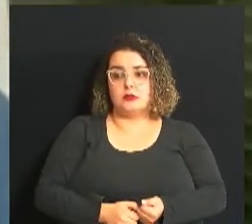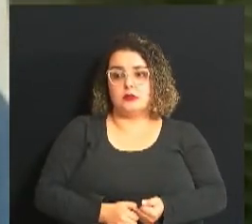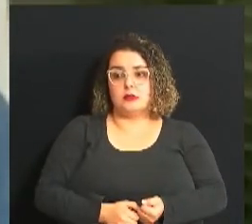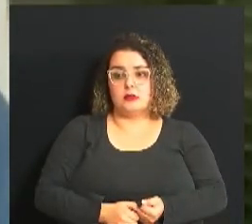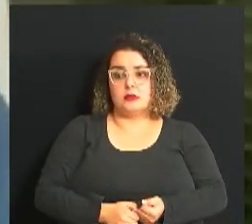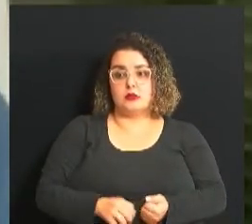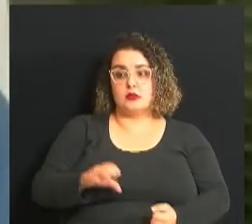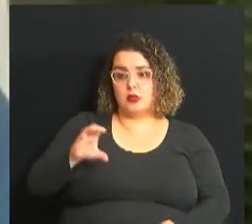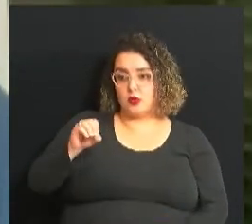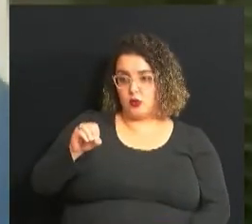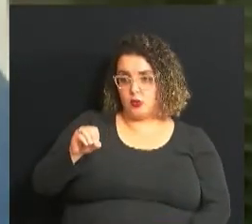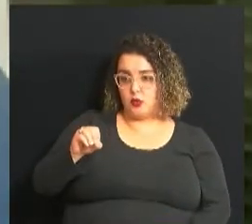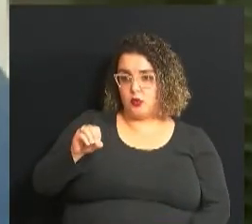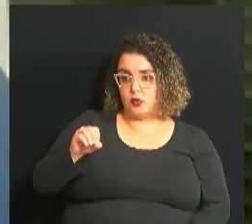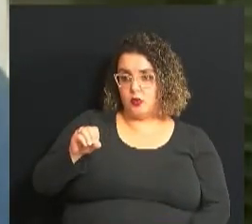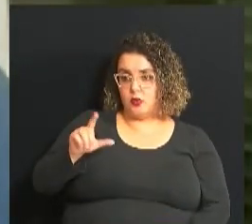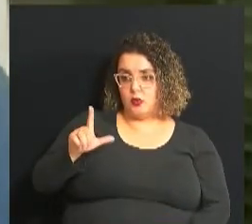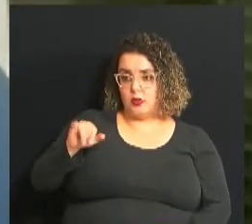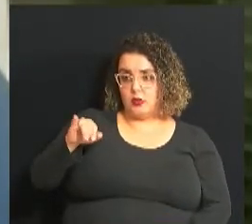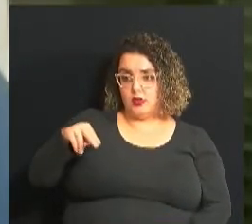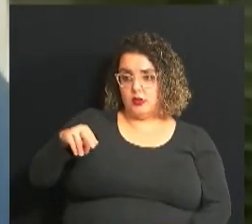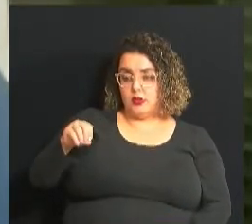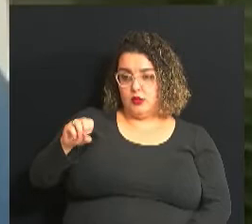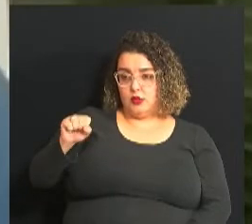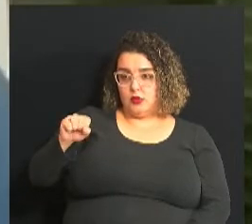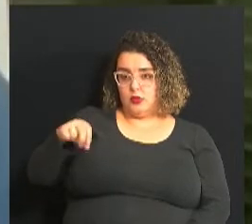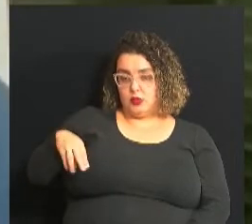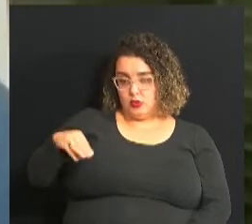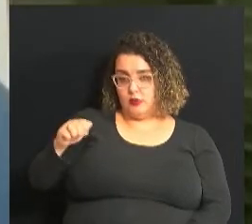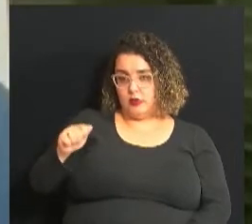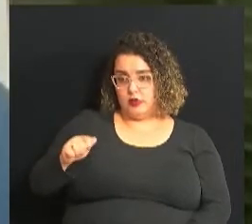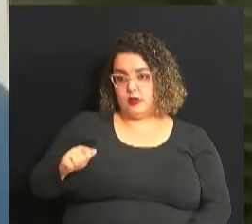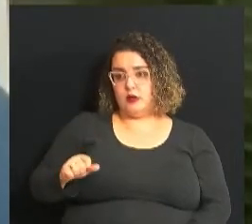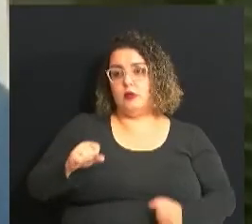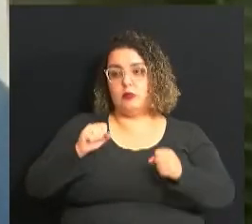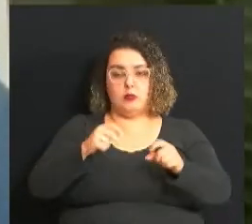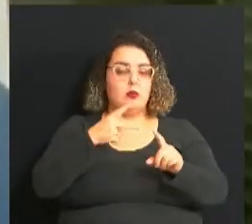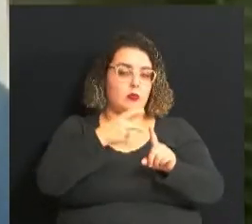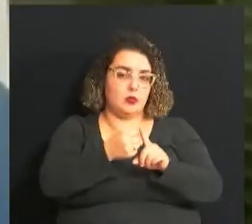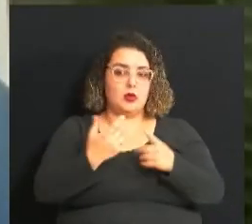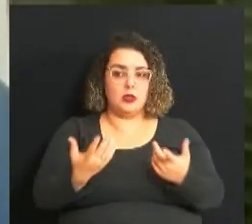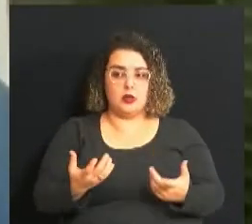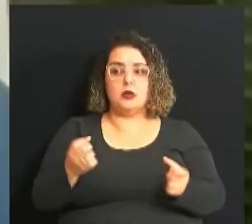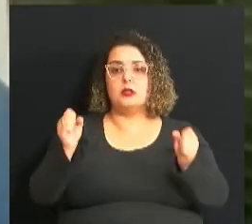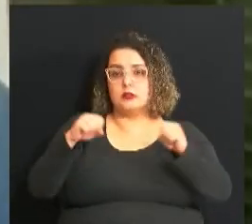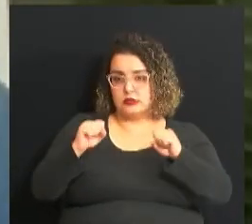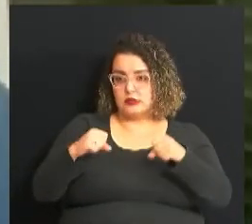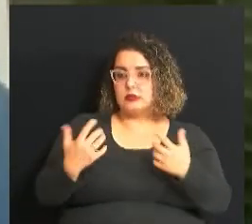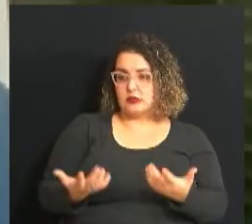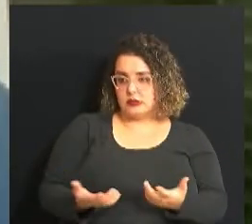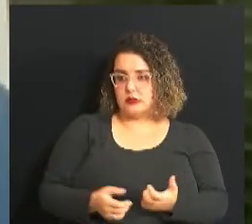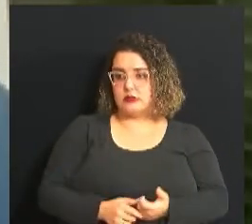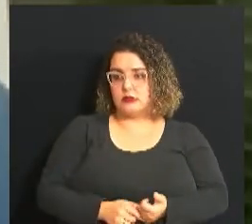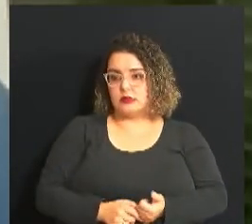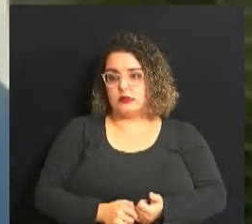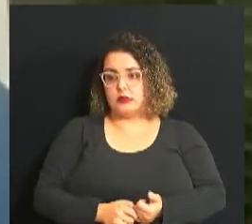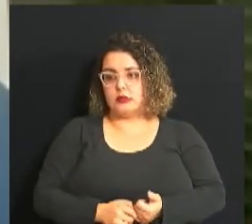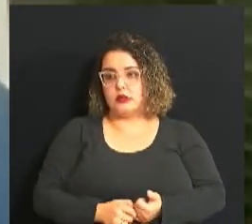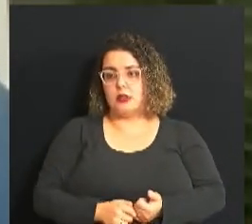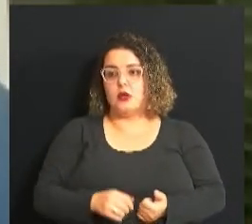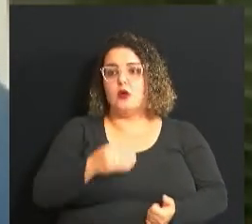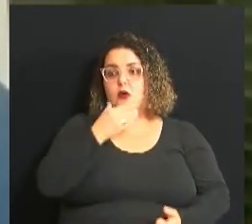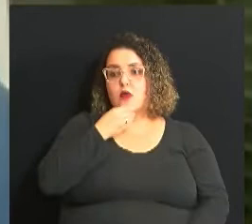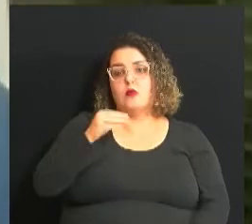O condiloma, existem vacinas que podem ser dadas. Isso, sim, eu acho que o menino jovem, antes de ele